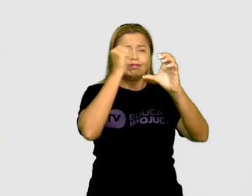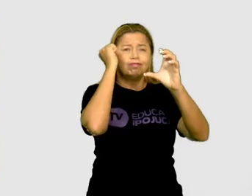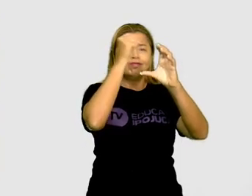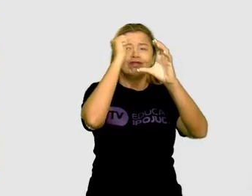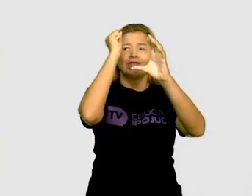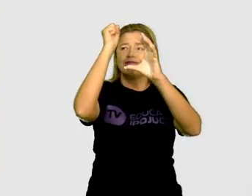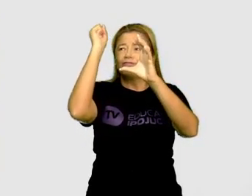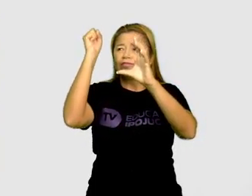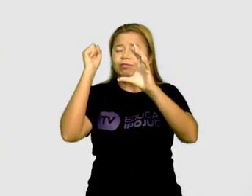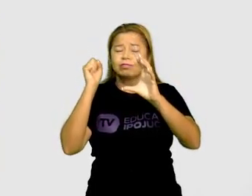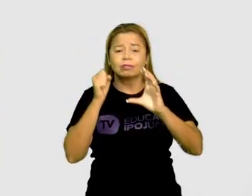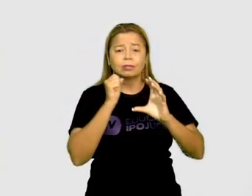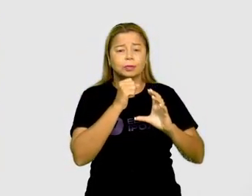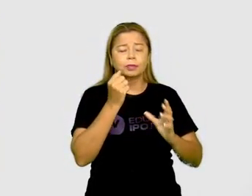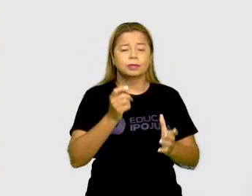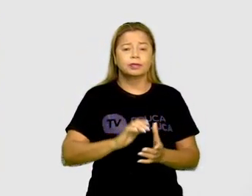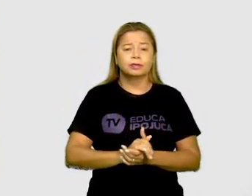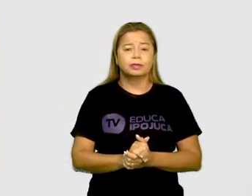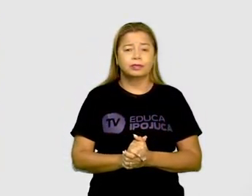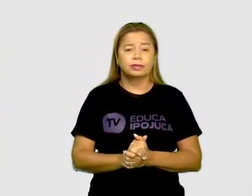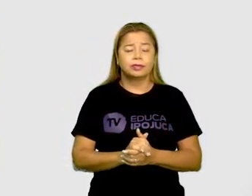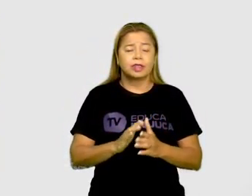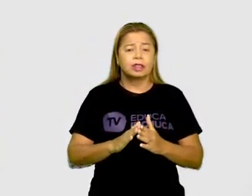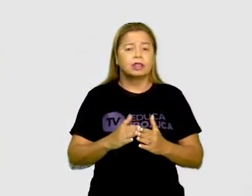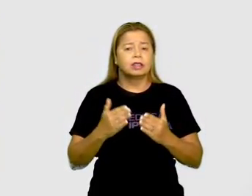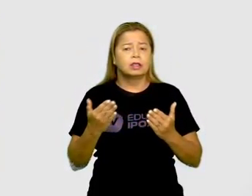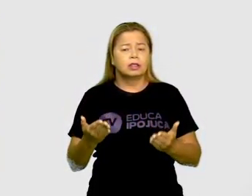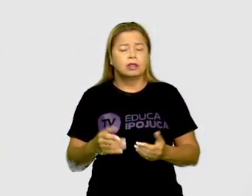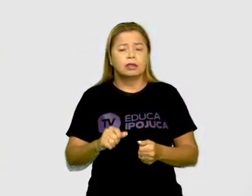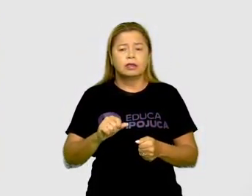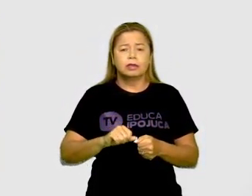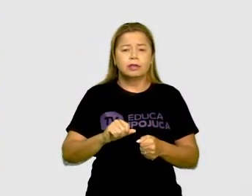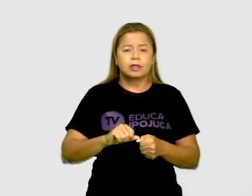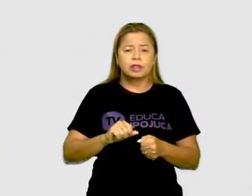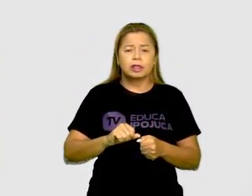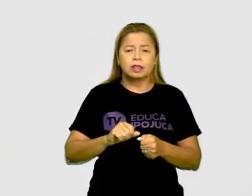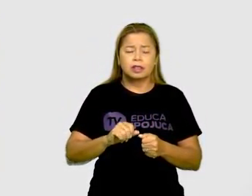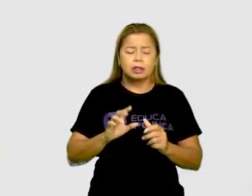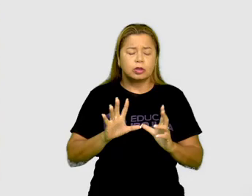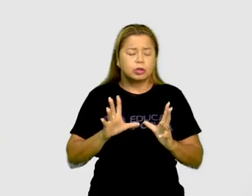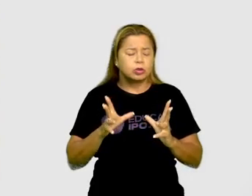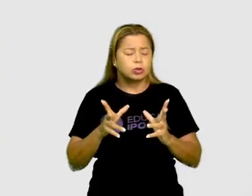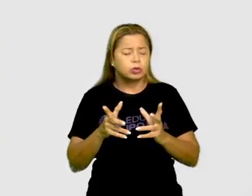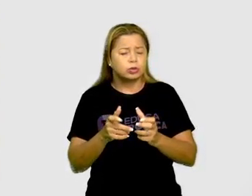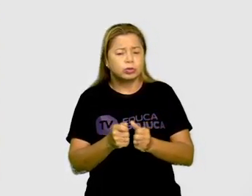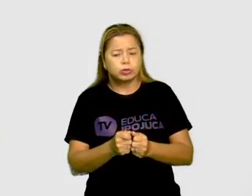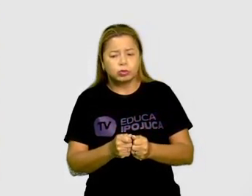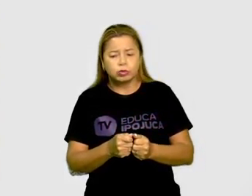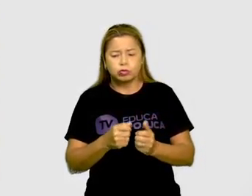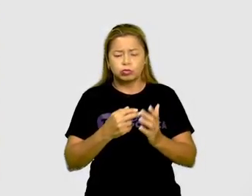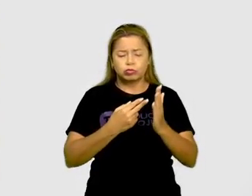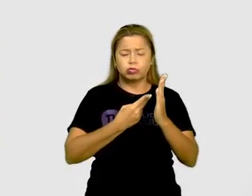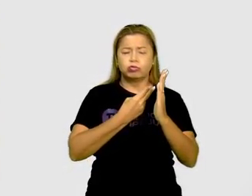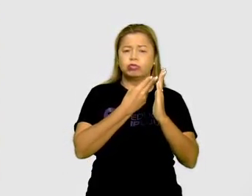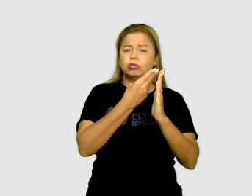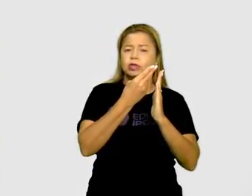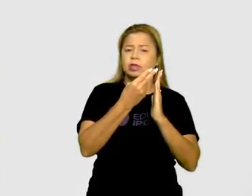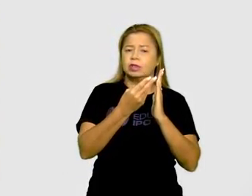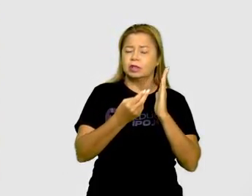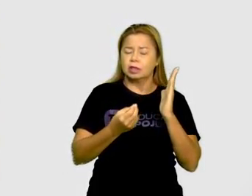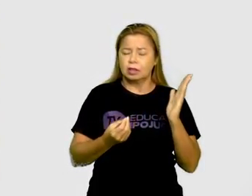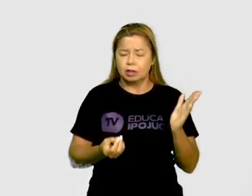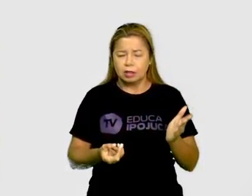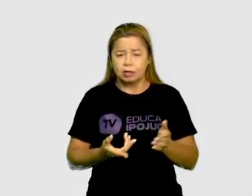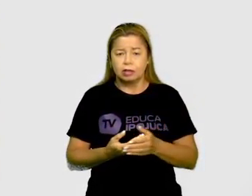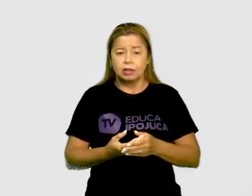agora fazer tudo planejado nessa sala aí, que vocês estão vendo nessa projeção aí da